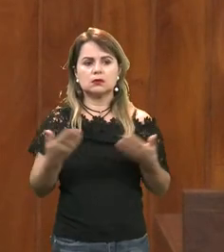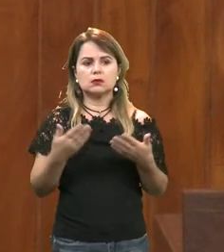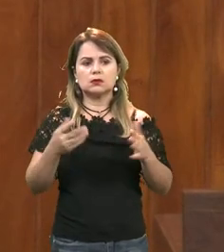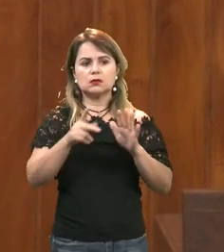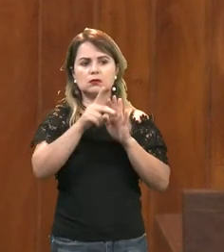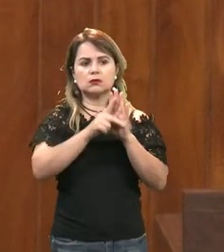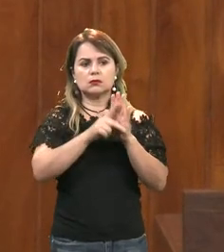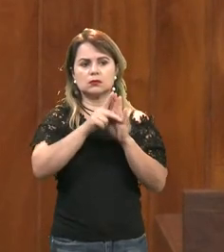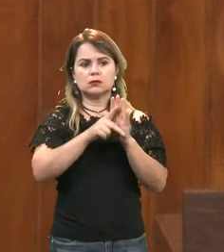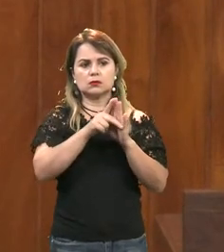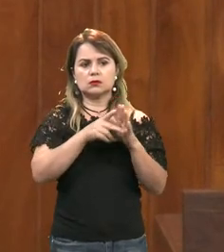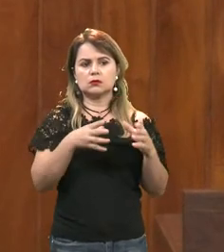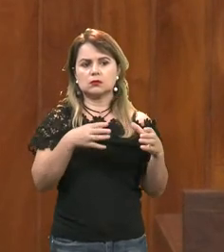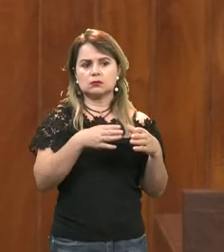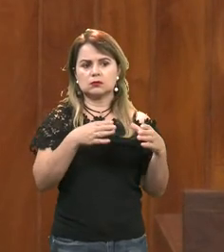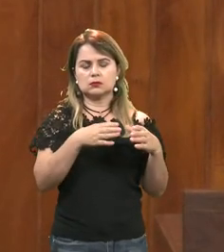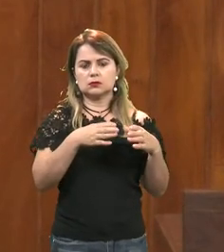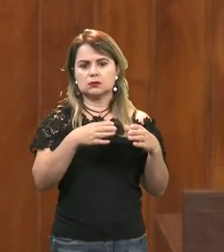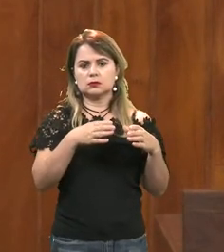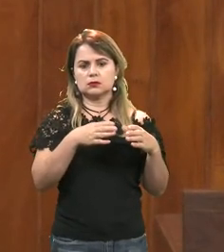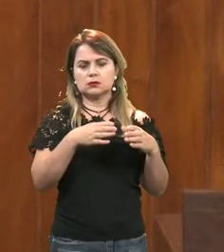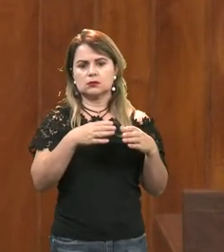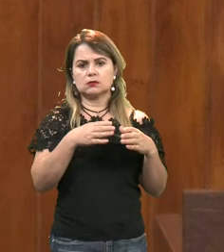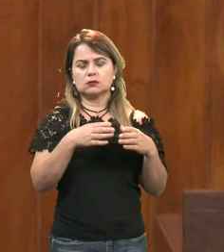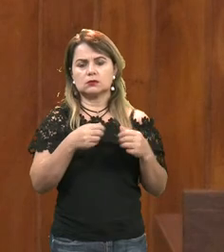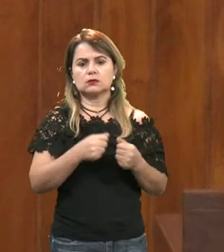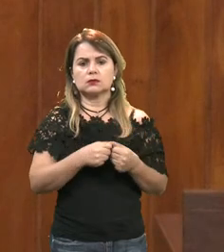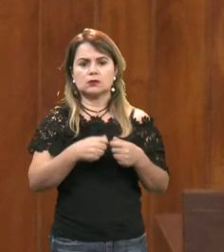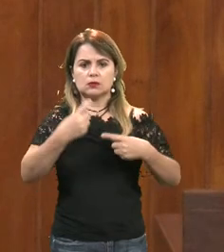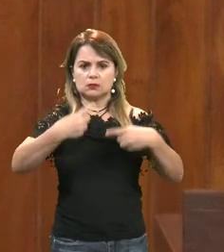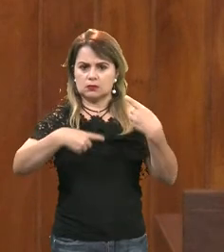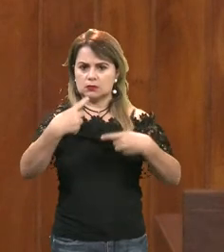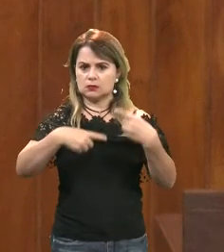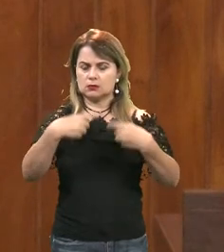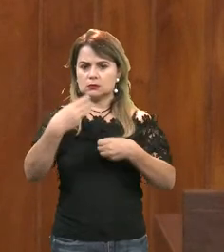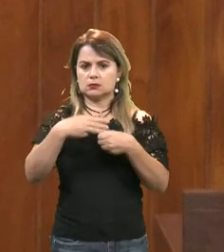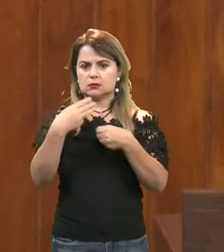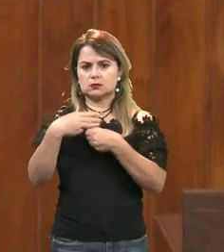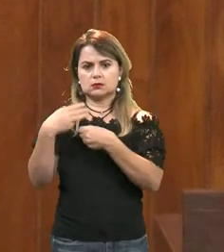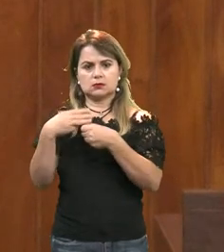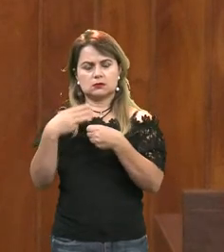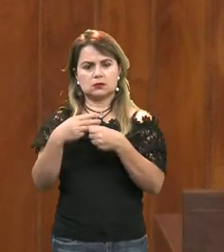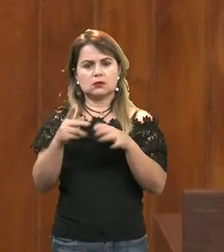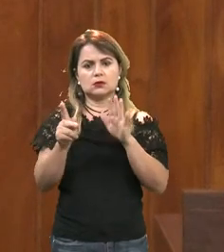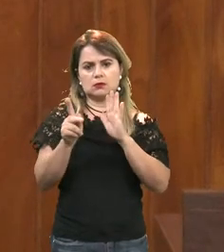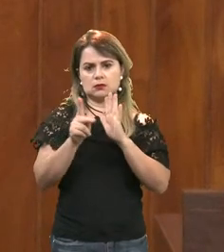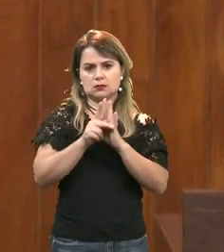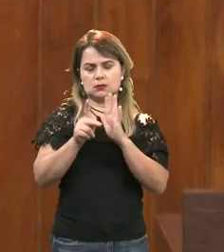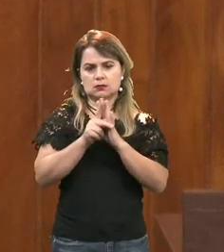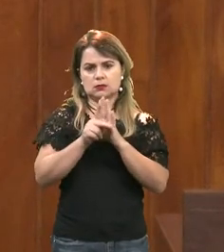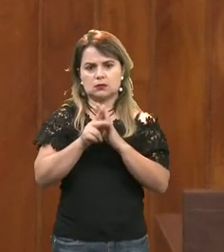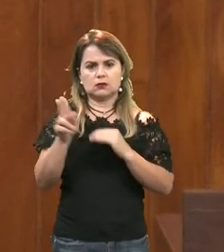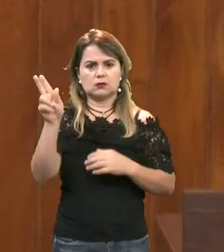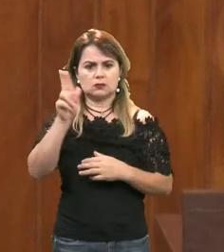do comitê. Comitê Intersetorial da Política Municipal para o Uso Medicinal da